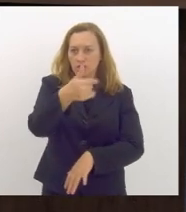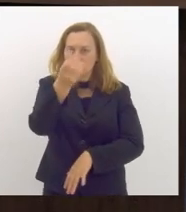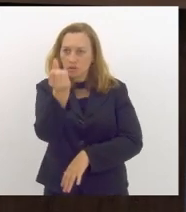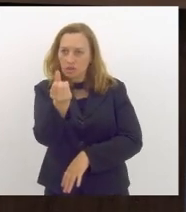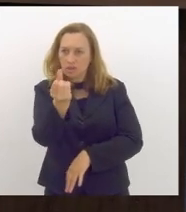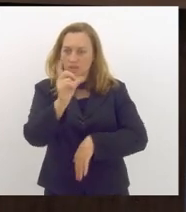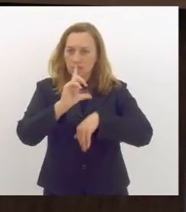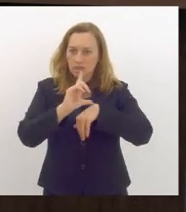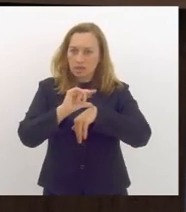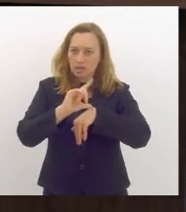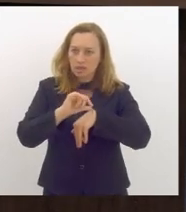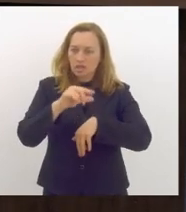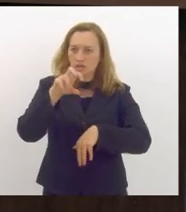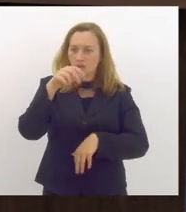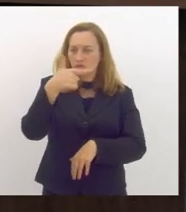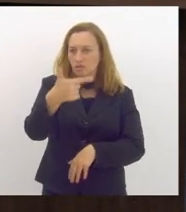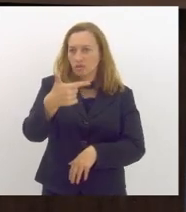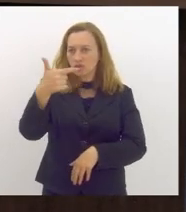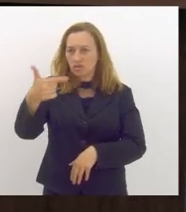16:22